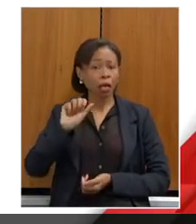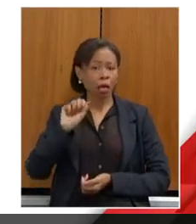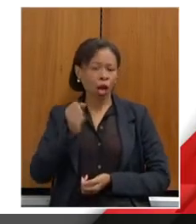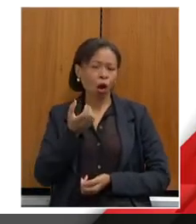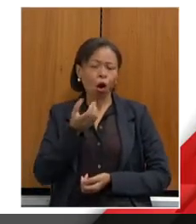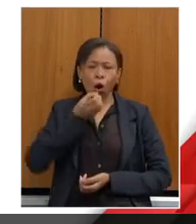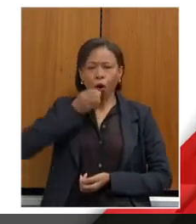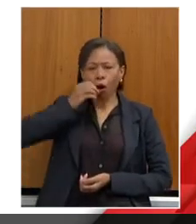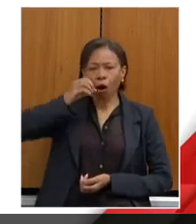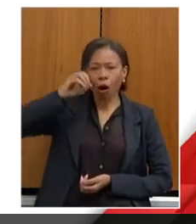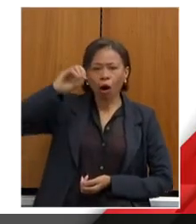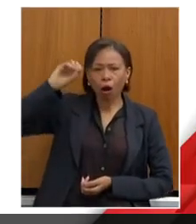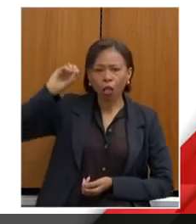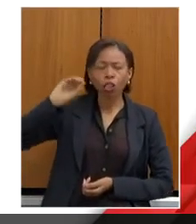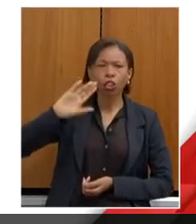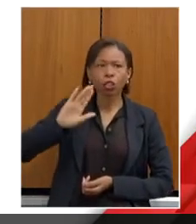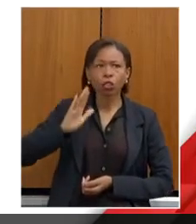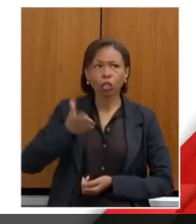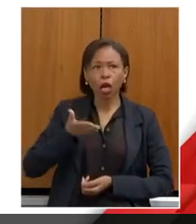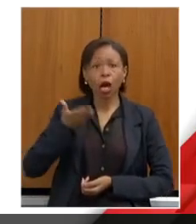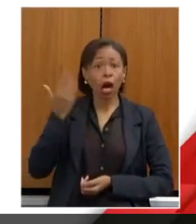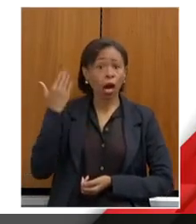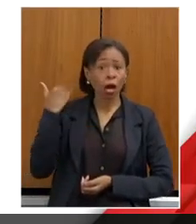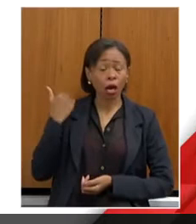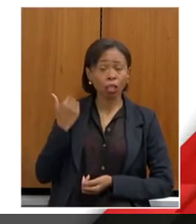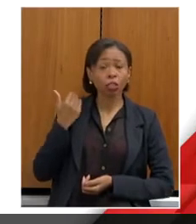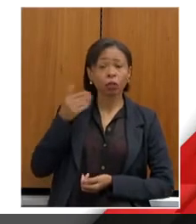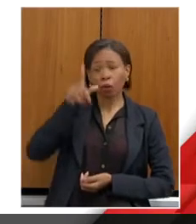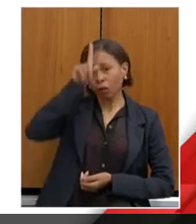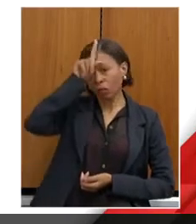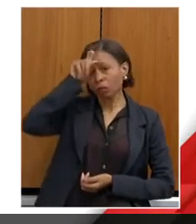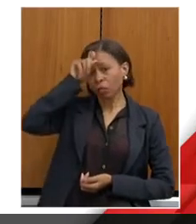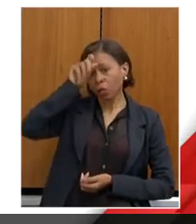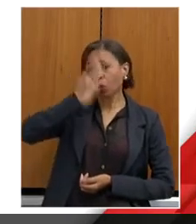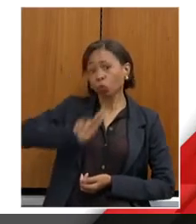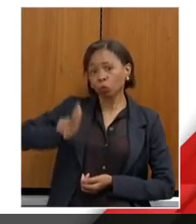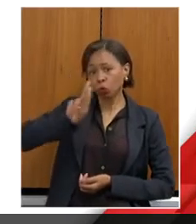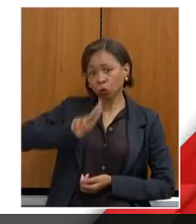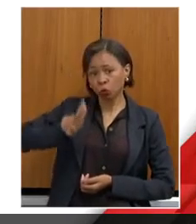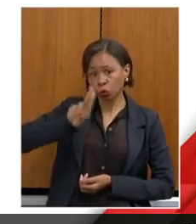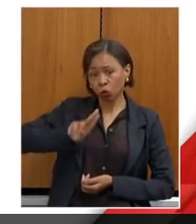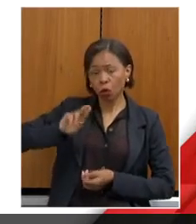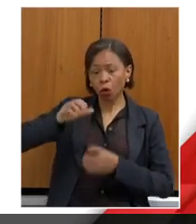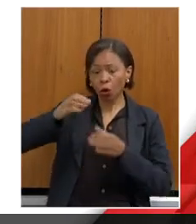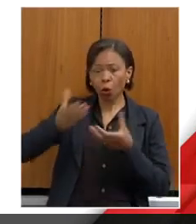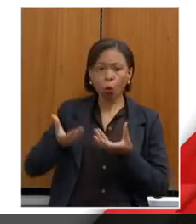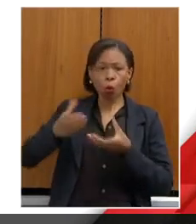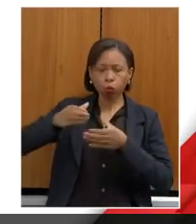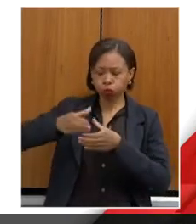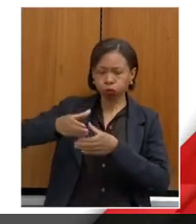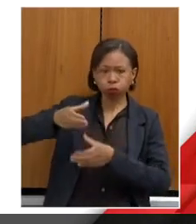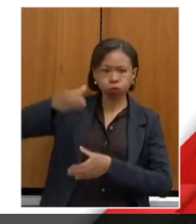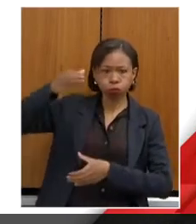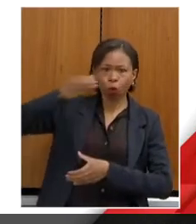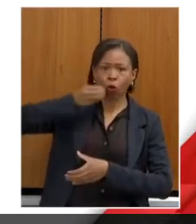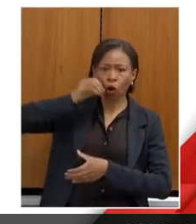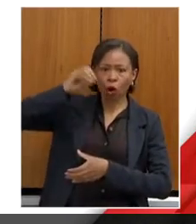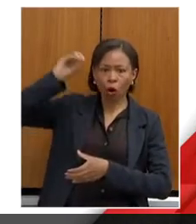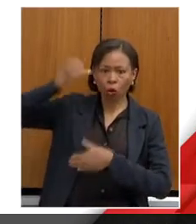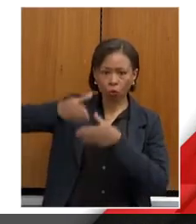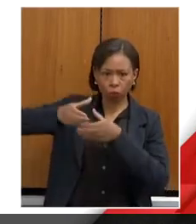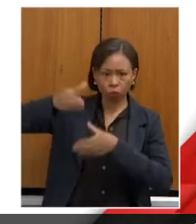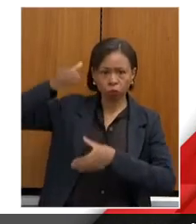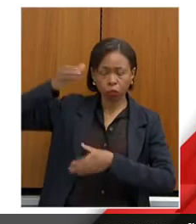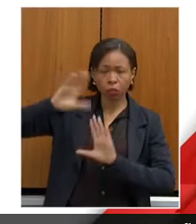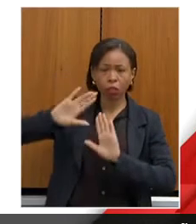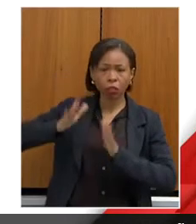hospitais utilizavam cilindros de oxigênio. Então, fizemos uma resolução de incentivo de mais de 50 milhões de